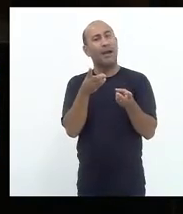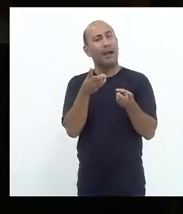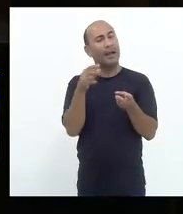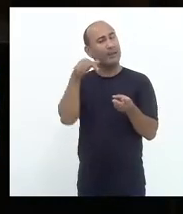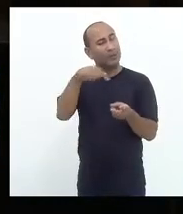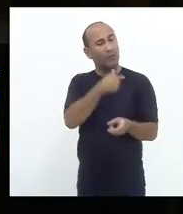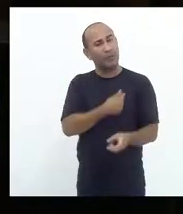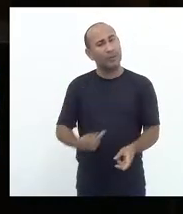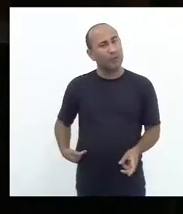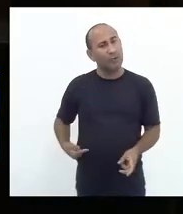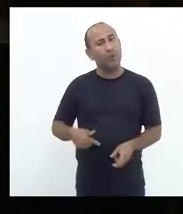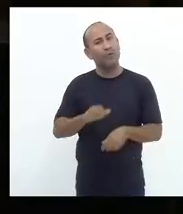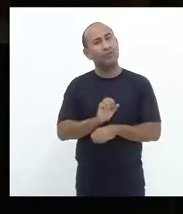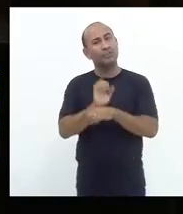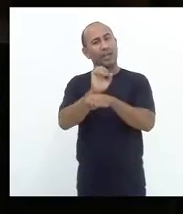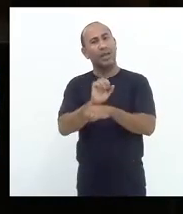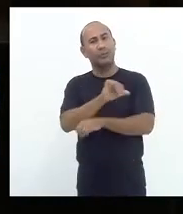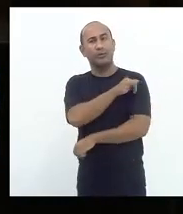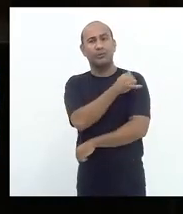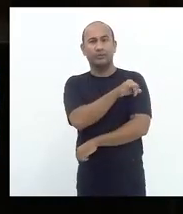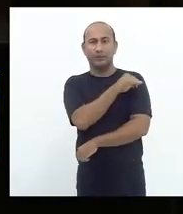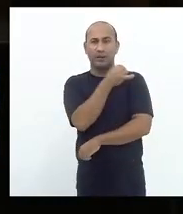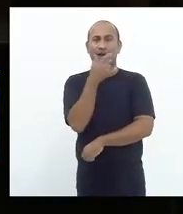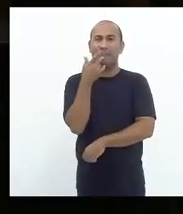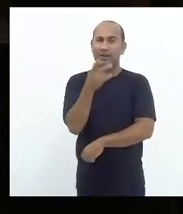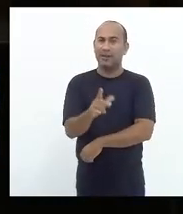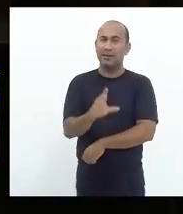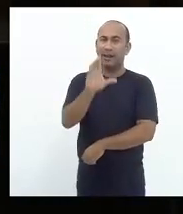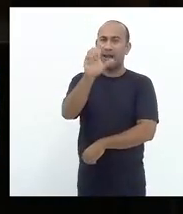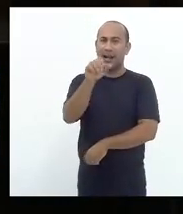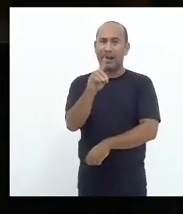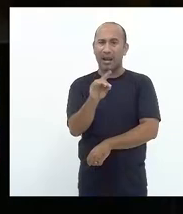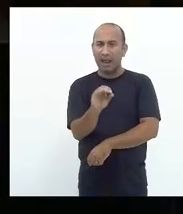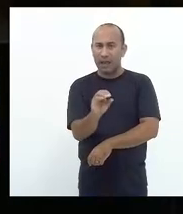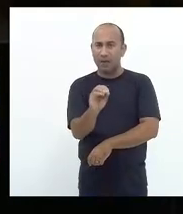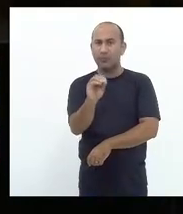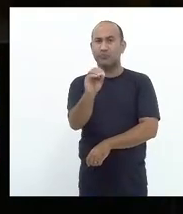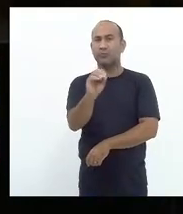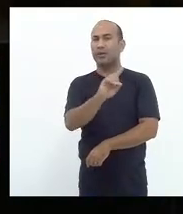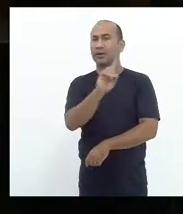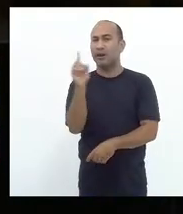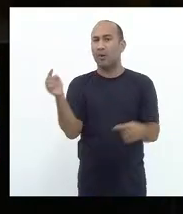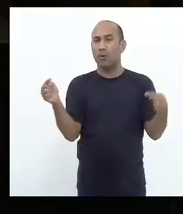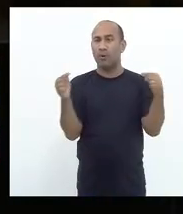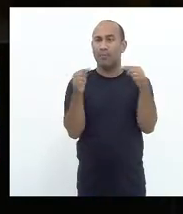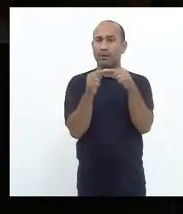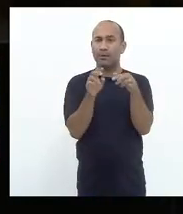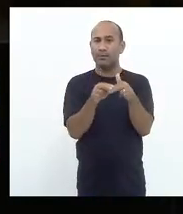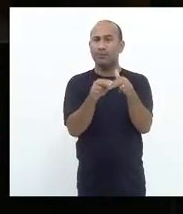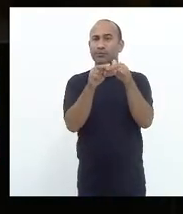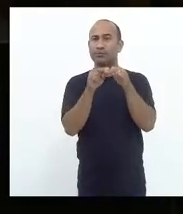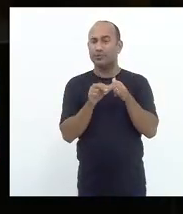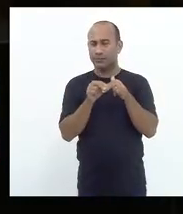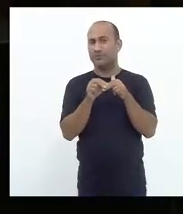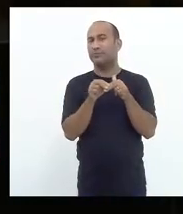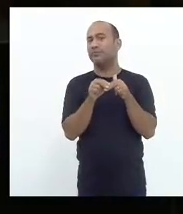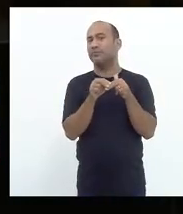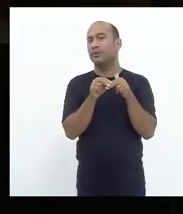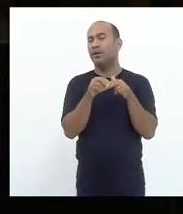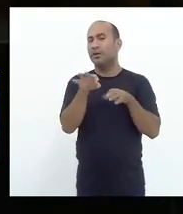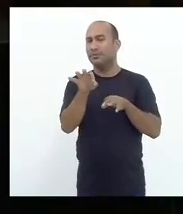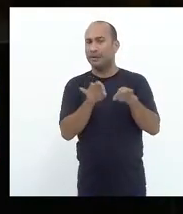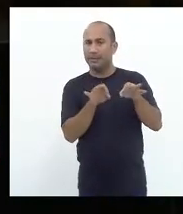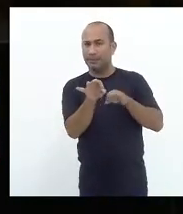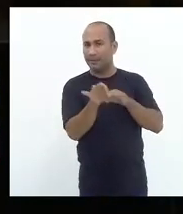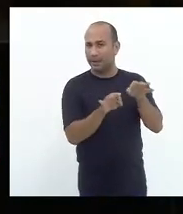do estado do Rio de Janeiro, senhor Cláudio Castro, não divergem dos passos